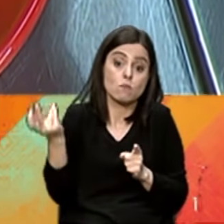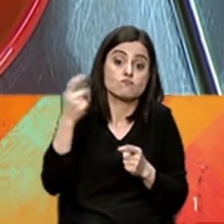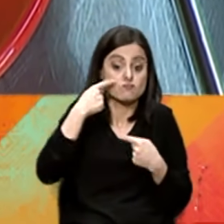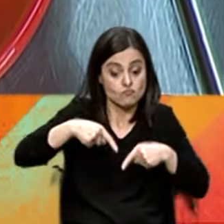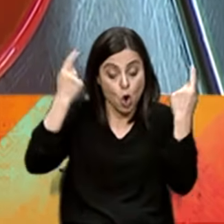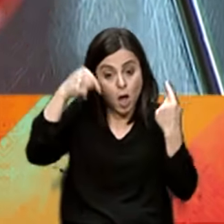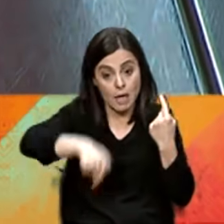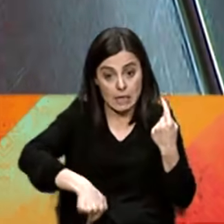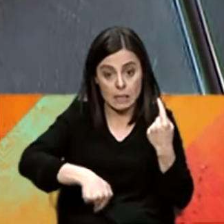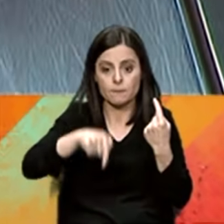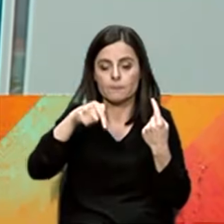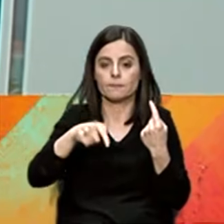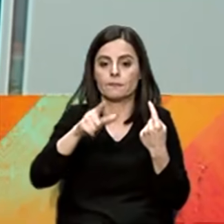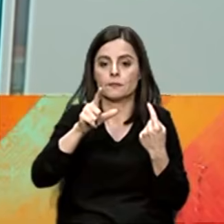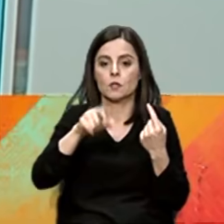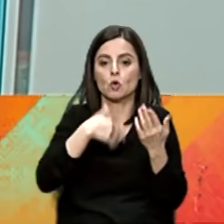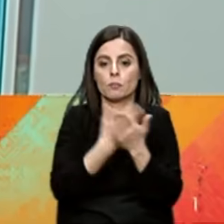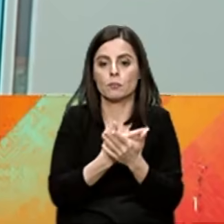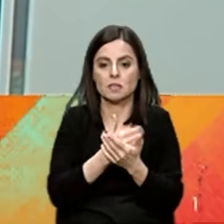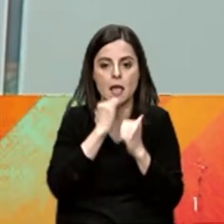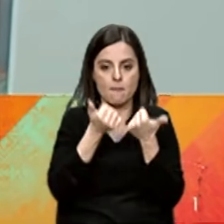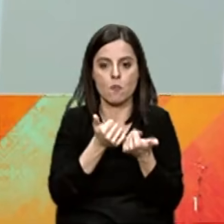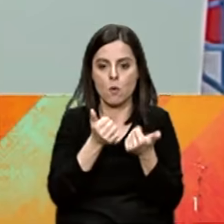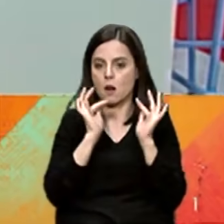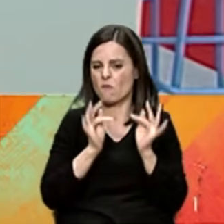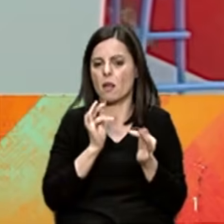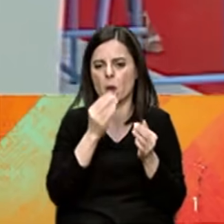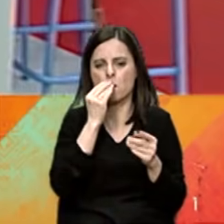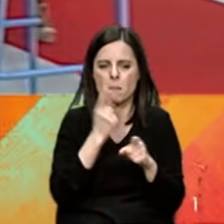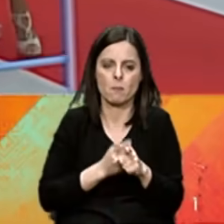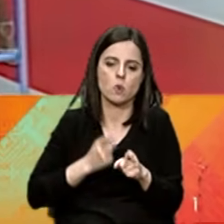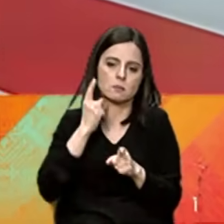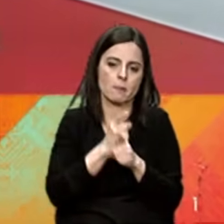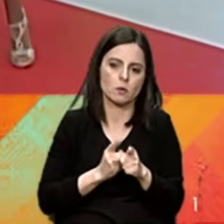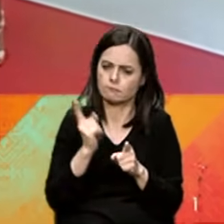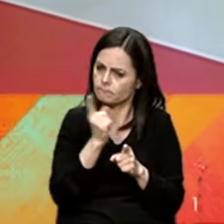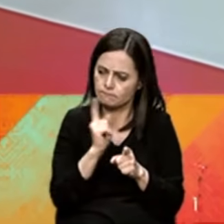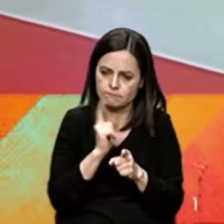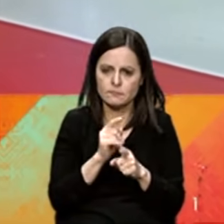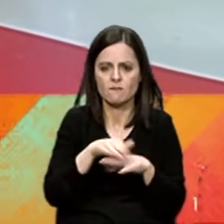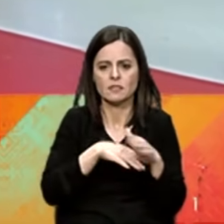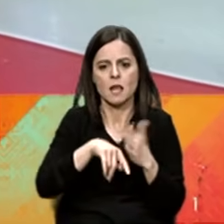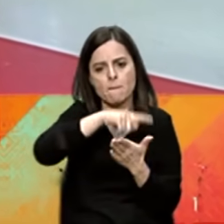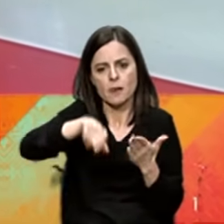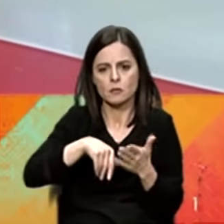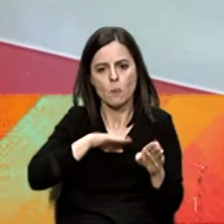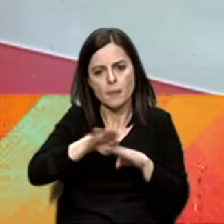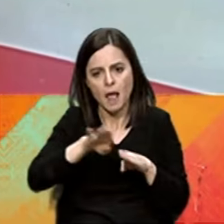tua sugestão é ótima para variar, para não andarmos sempre a comer o mesmo. Fazermos pratos práticos.